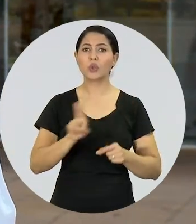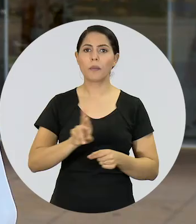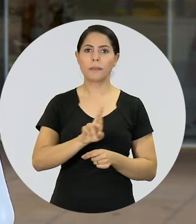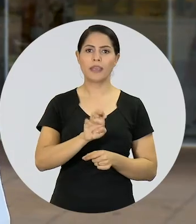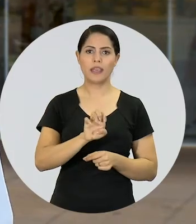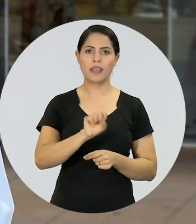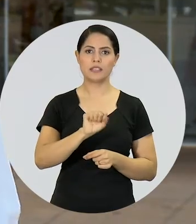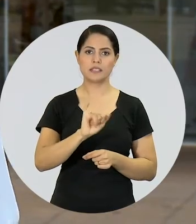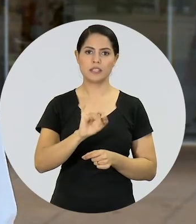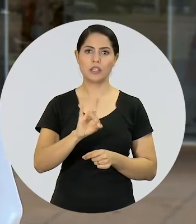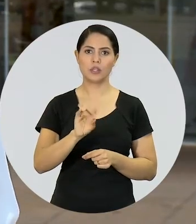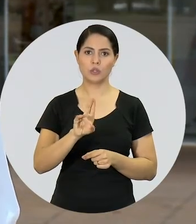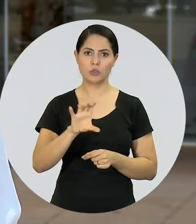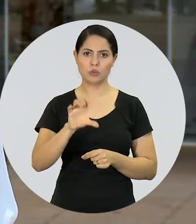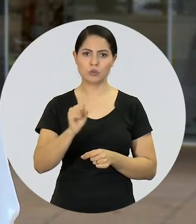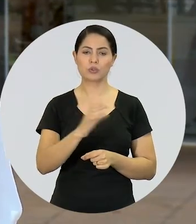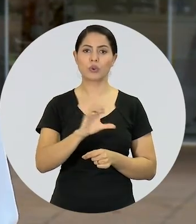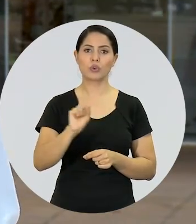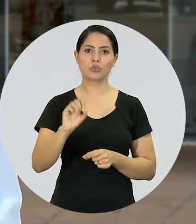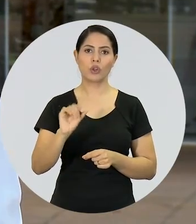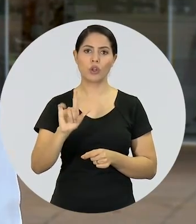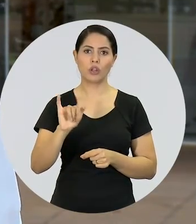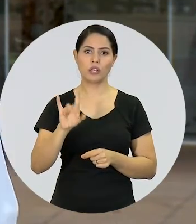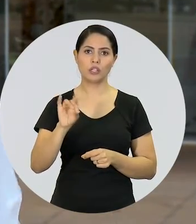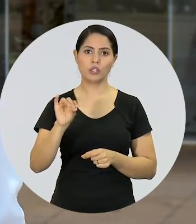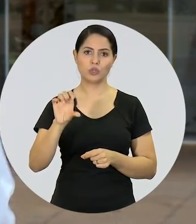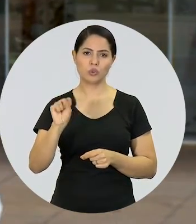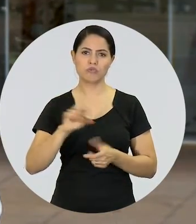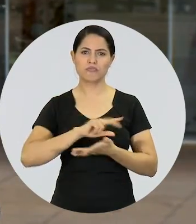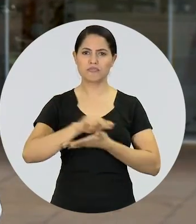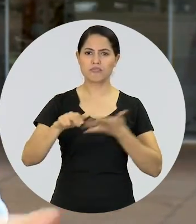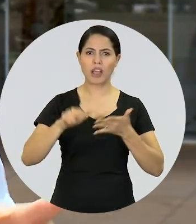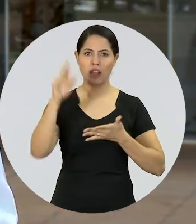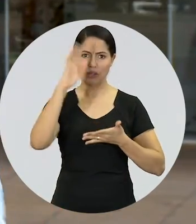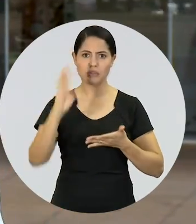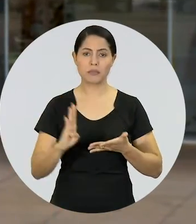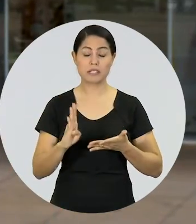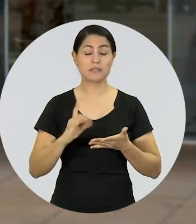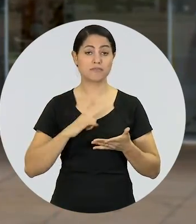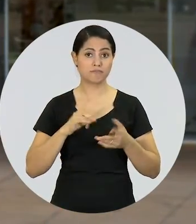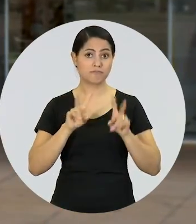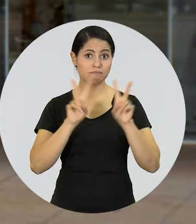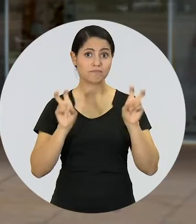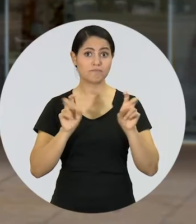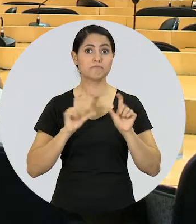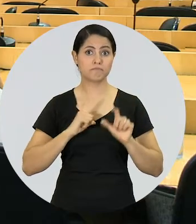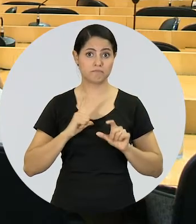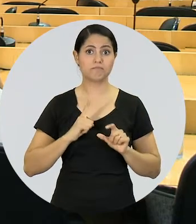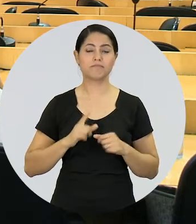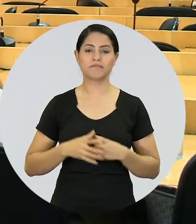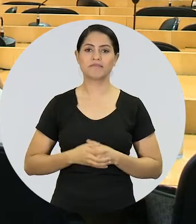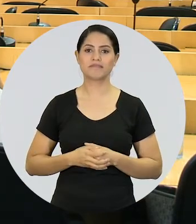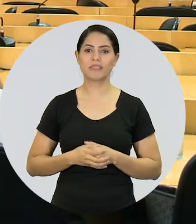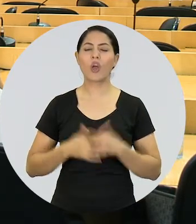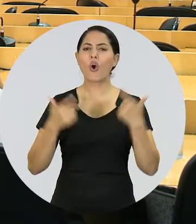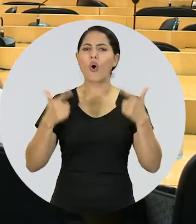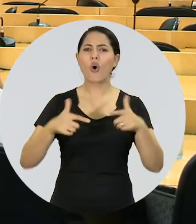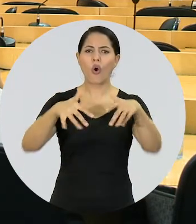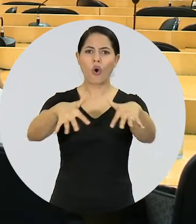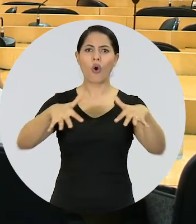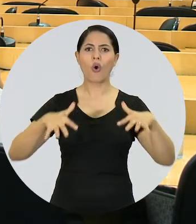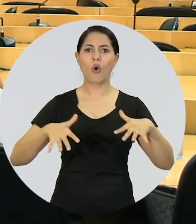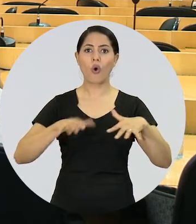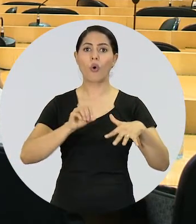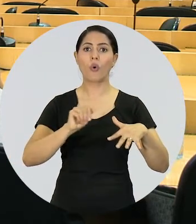sólidos no Brasil. O encontro debateu as ferramentas econômicas que norteiam o setor. O evento,